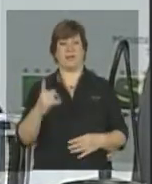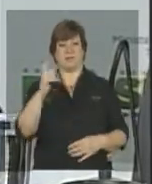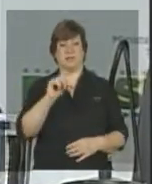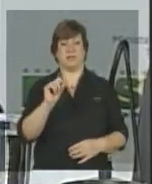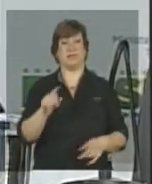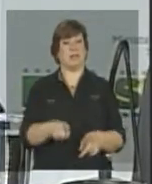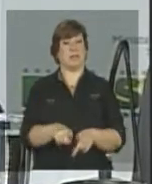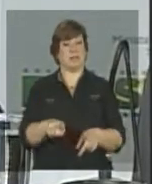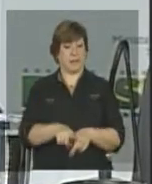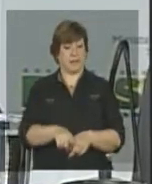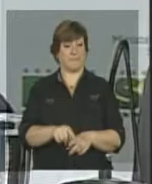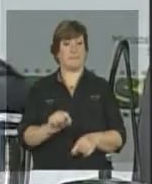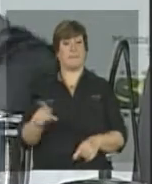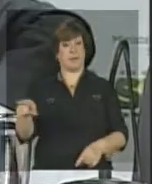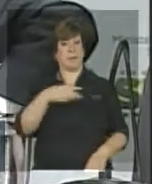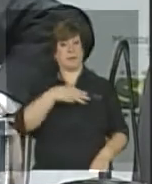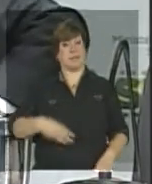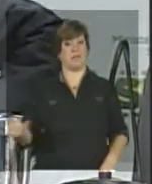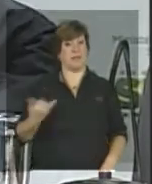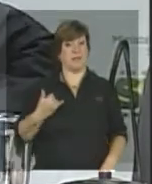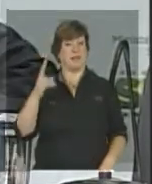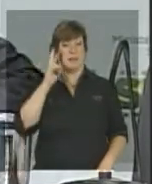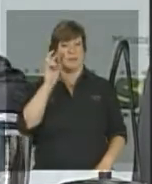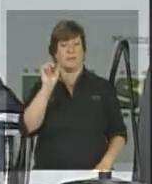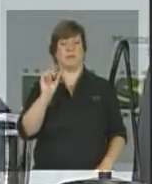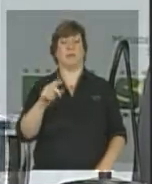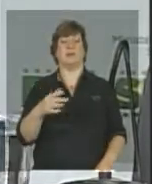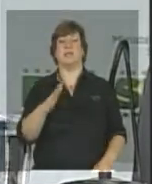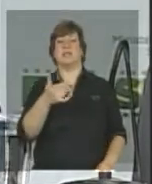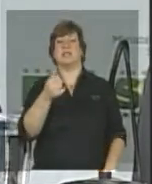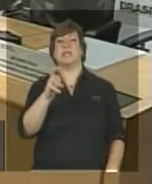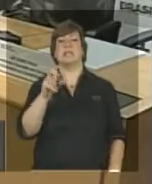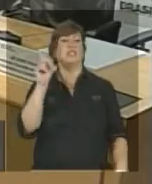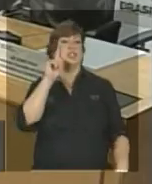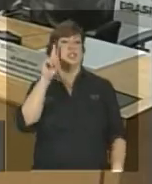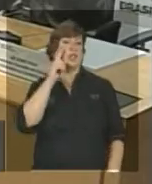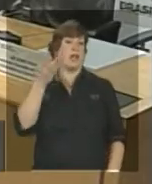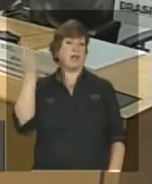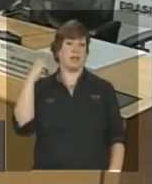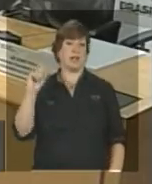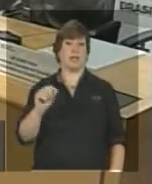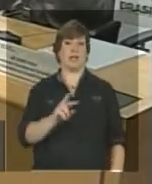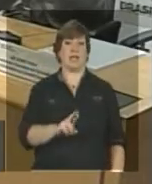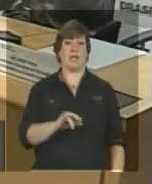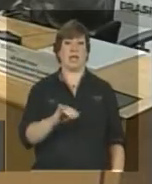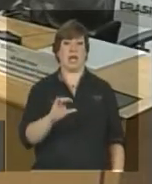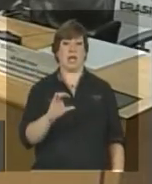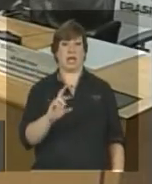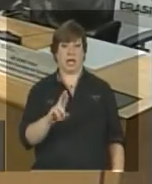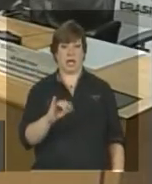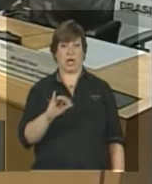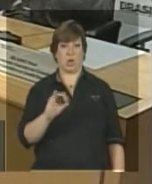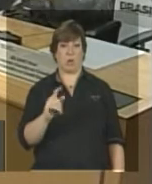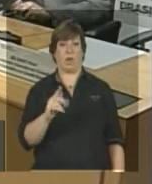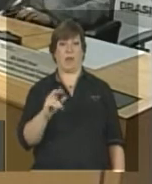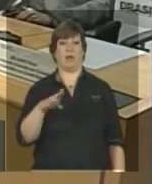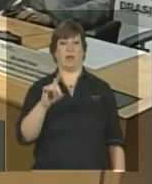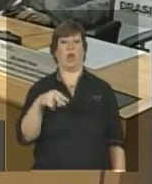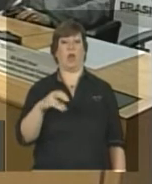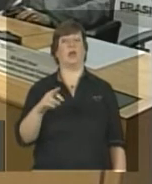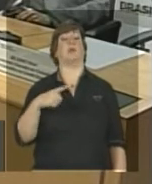E a segunda, o ministro está aqui me lembrando, na semana, uns 15 dias atrás, Rio Grande do Norte conseguiu zerar a fila de espera para transplante de